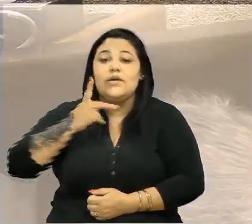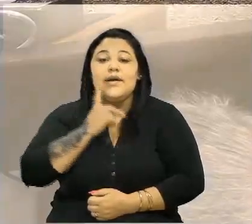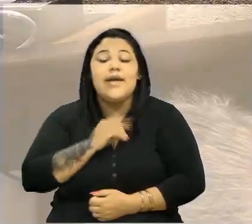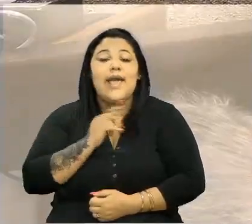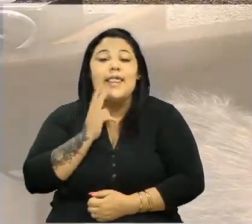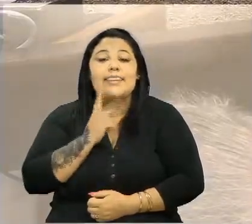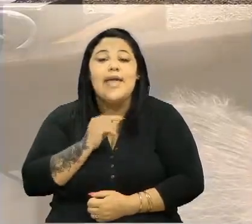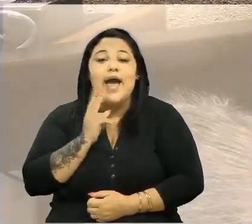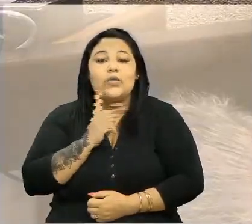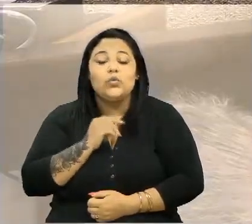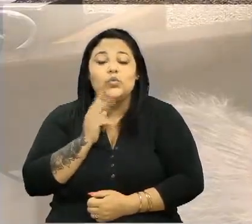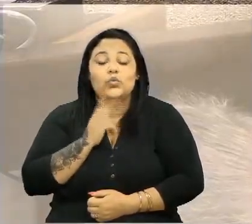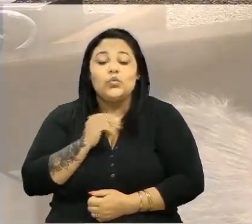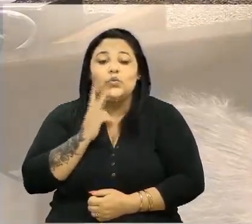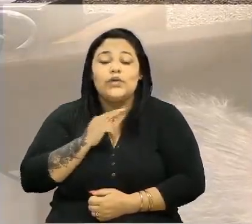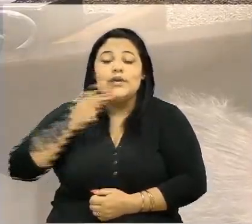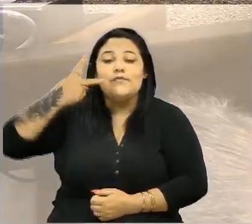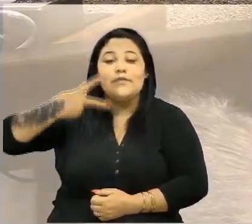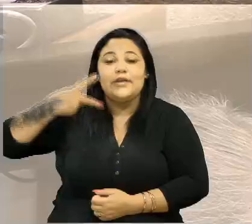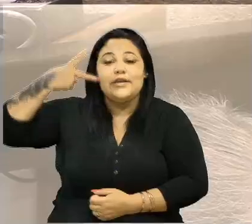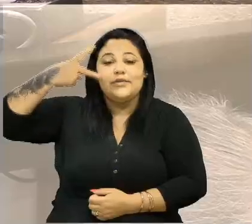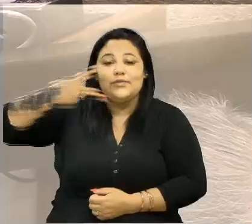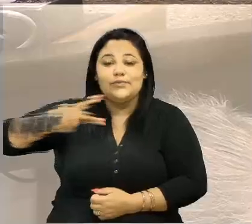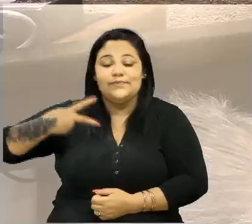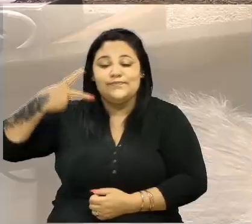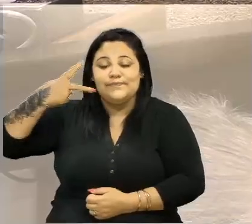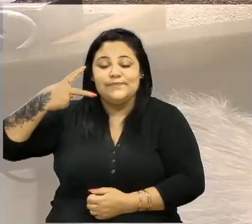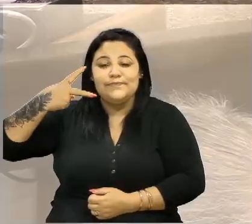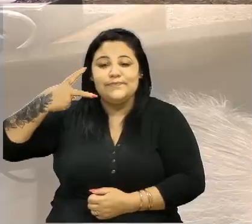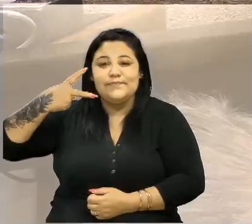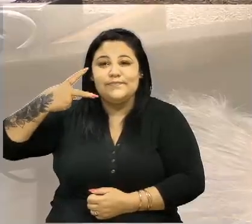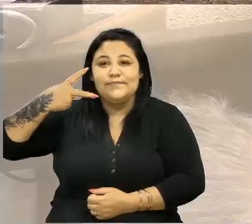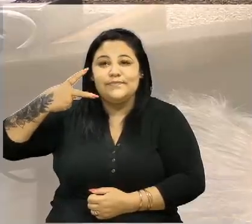Renato de Oliveira e vereador